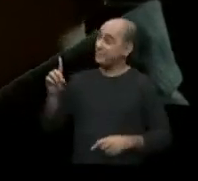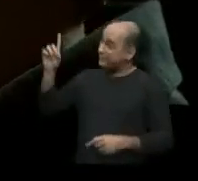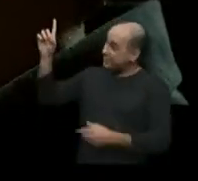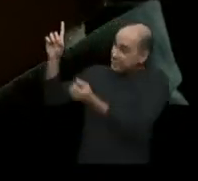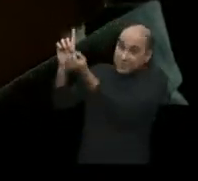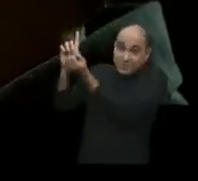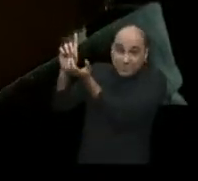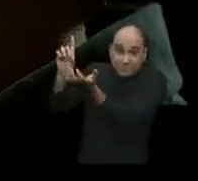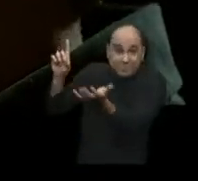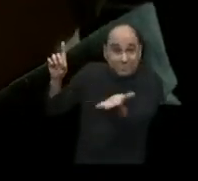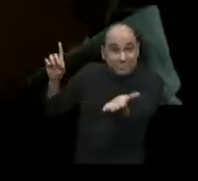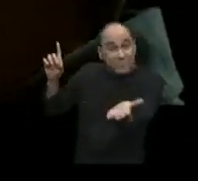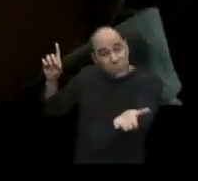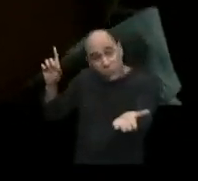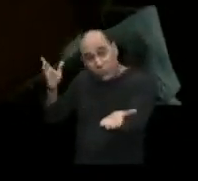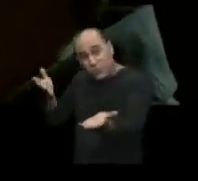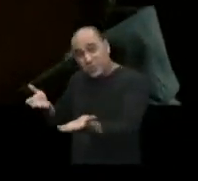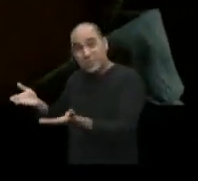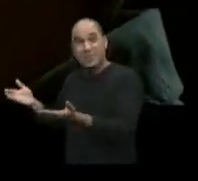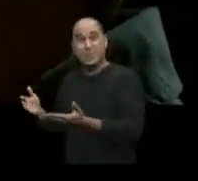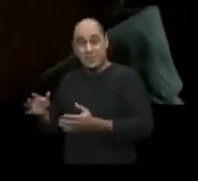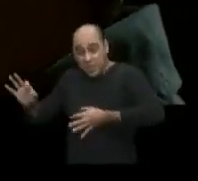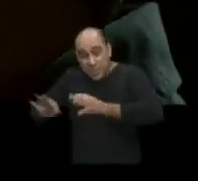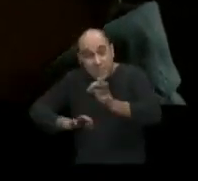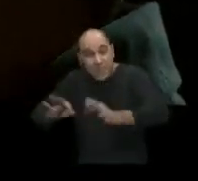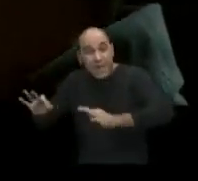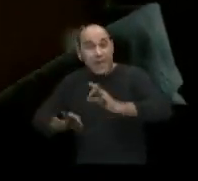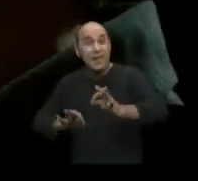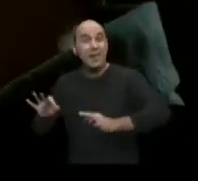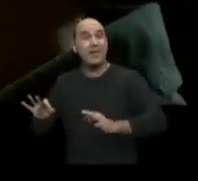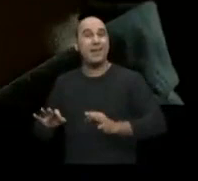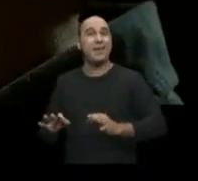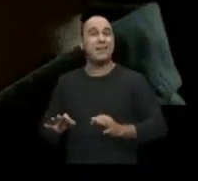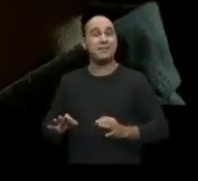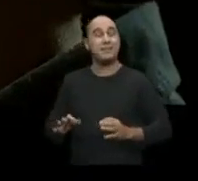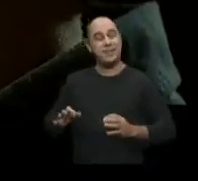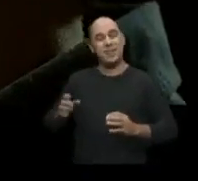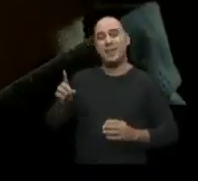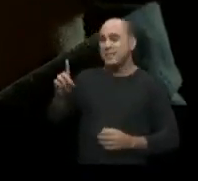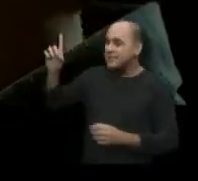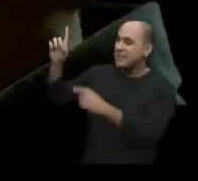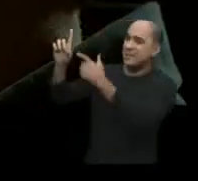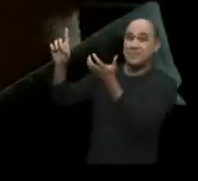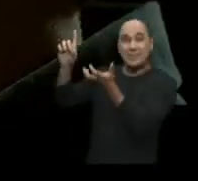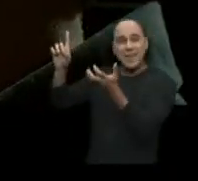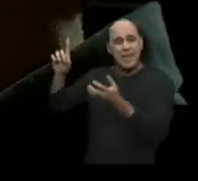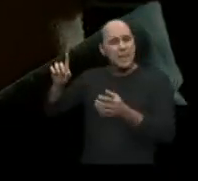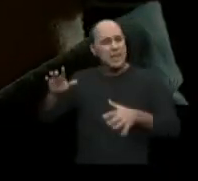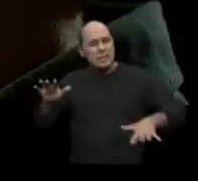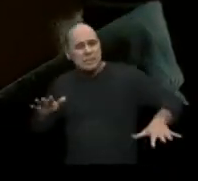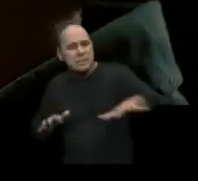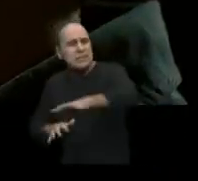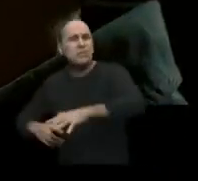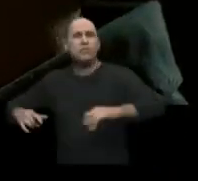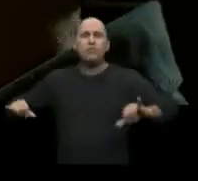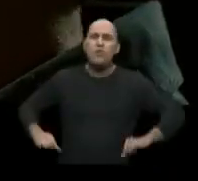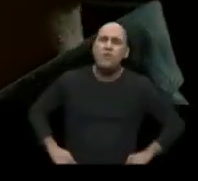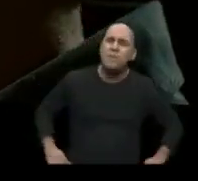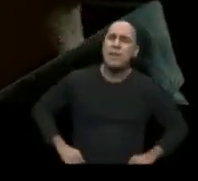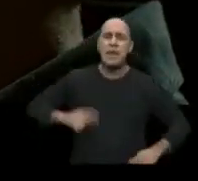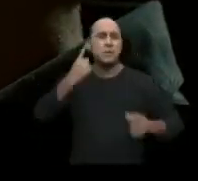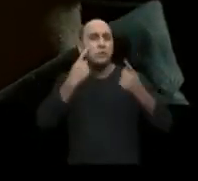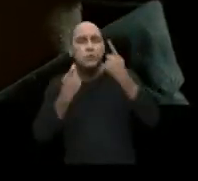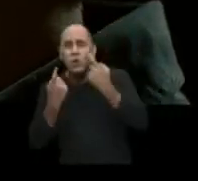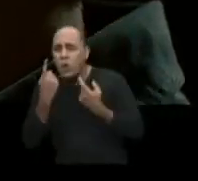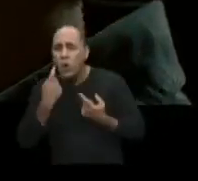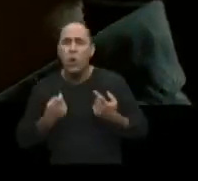fazer. É isso que Ele está preparando. É isso que Ele quer. Acabar com toda a dor, toda a lágrima,